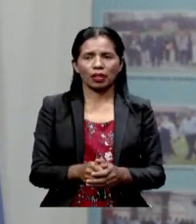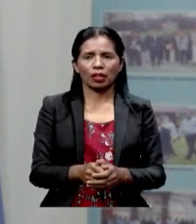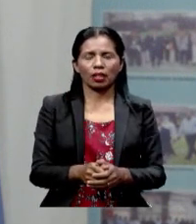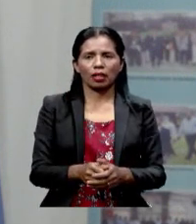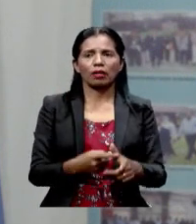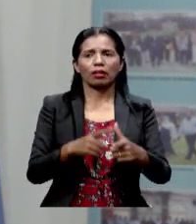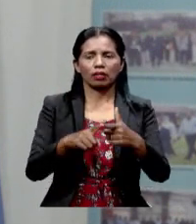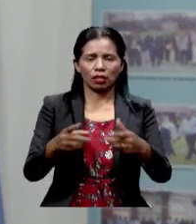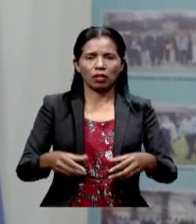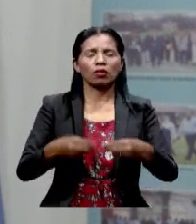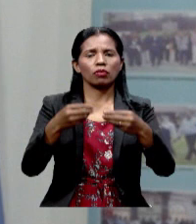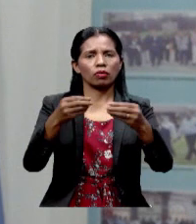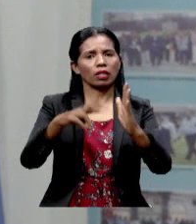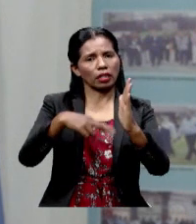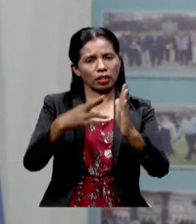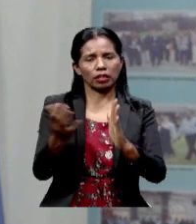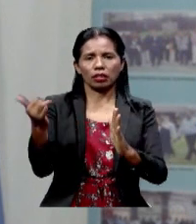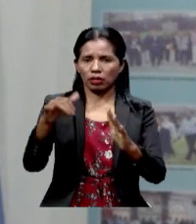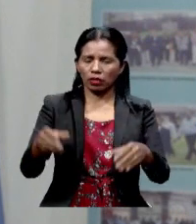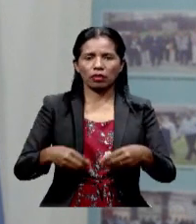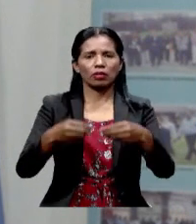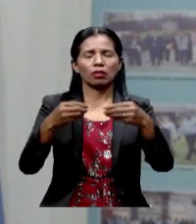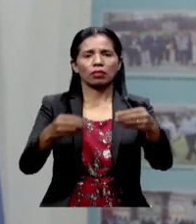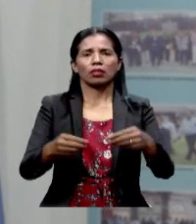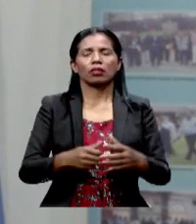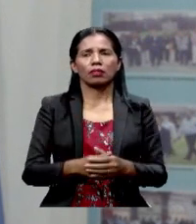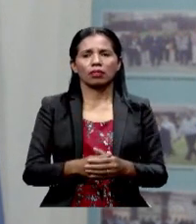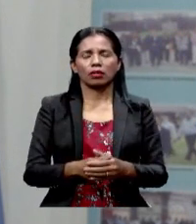para ser favorável, nemos. Kram cita que está